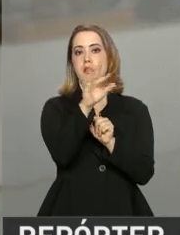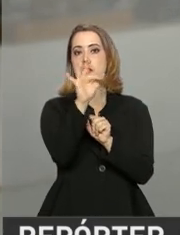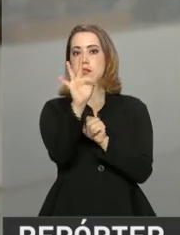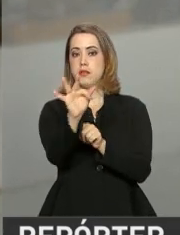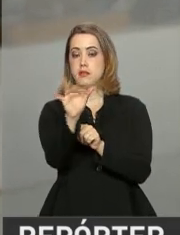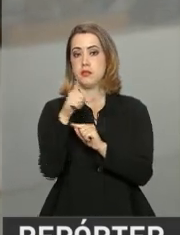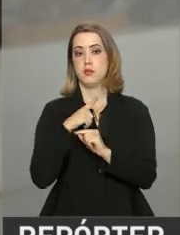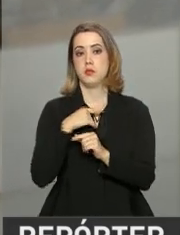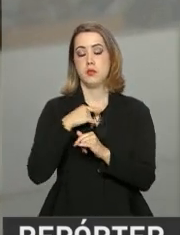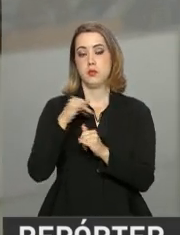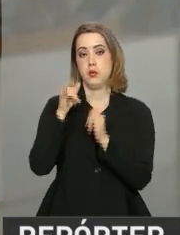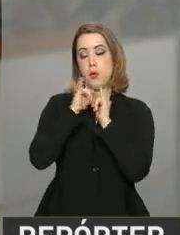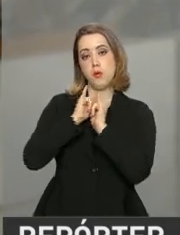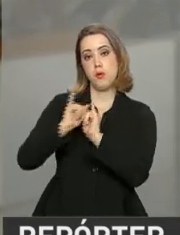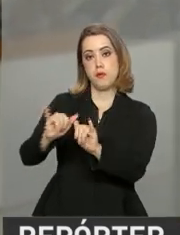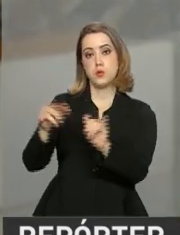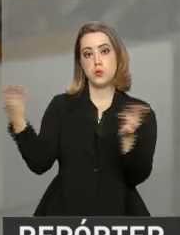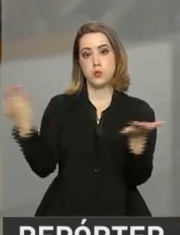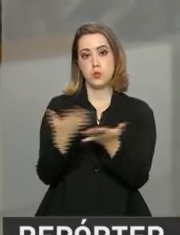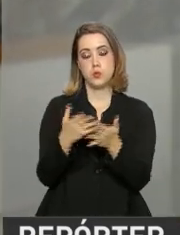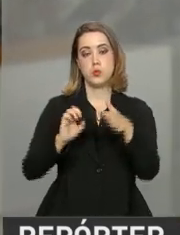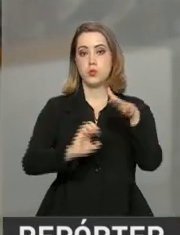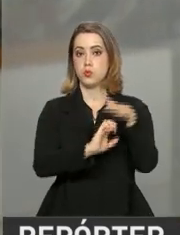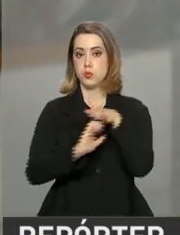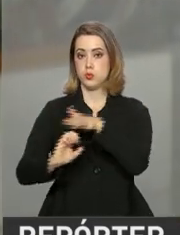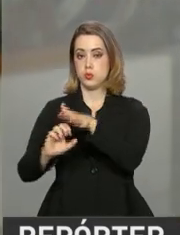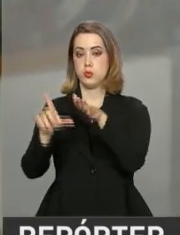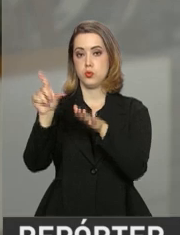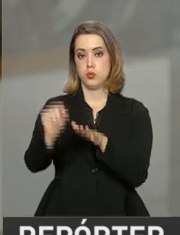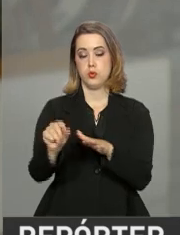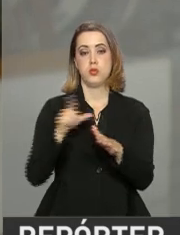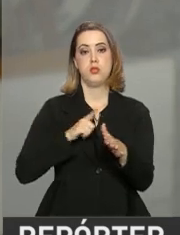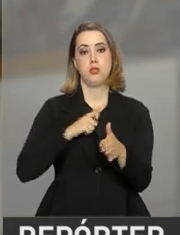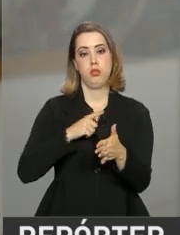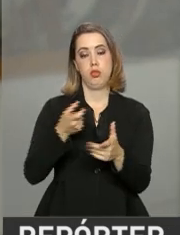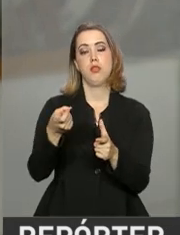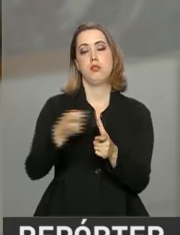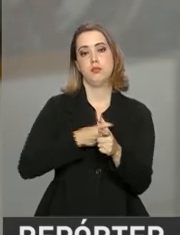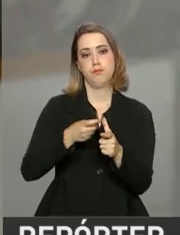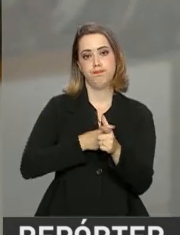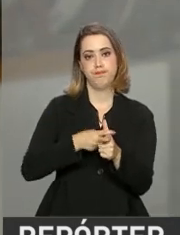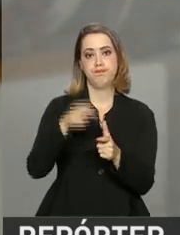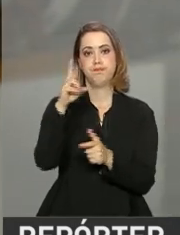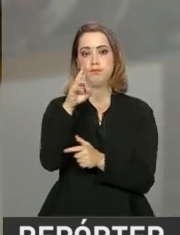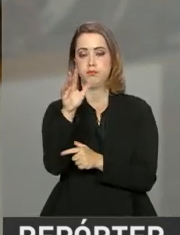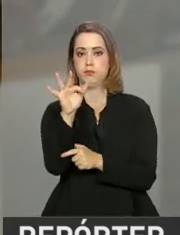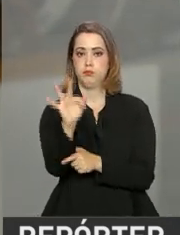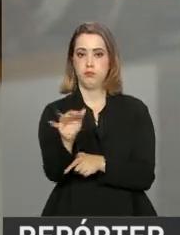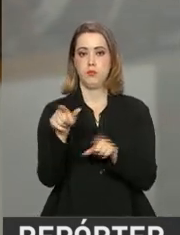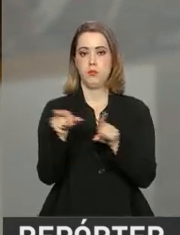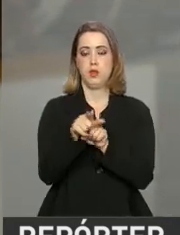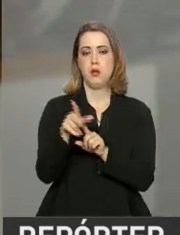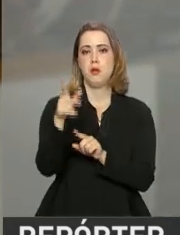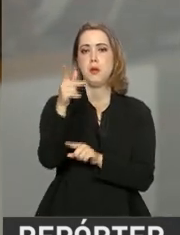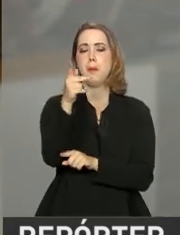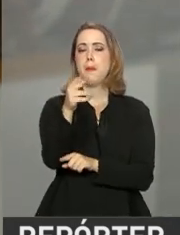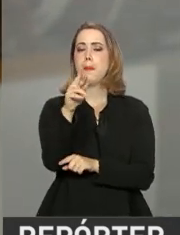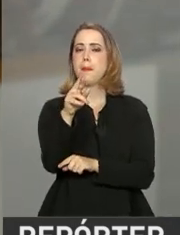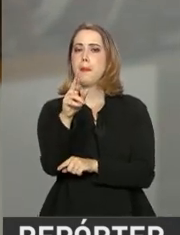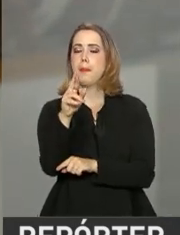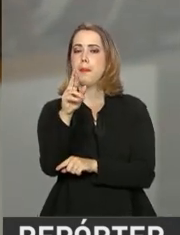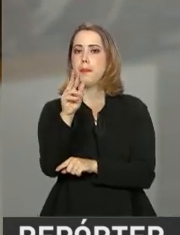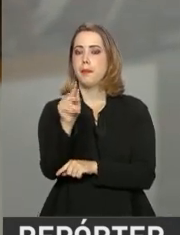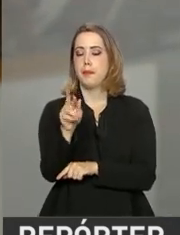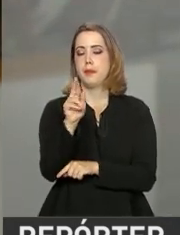microempresas e empresas de pequeno porte com débito junto à Receita Federal e A Procuradoria Geral da Fazenda